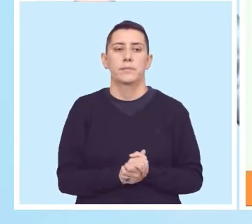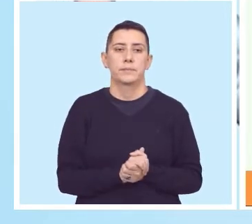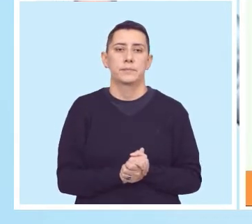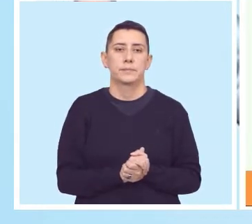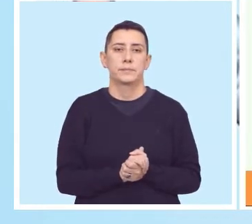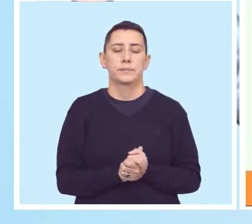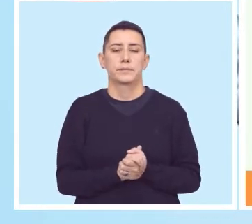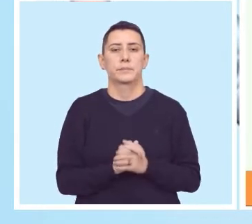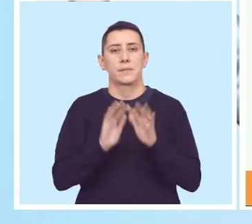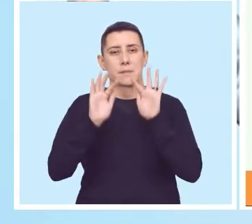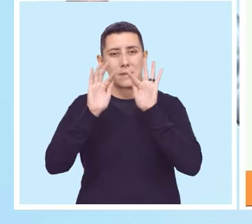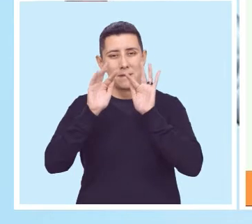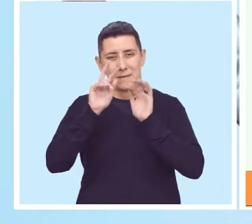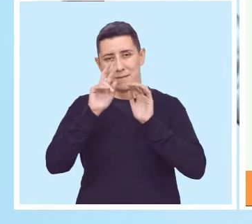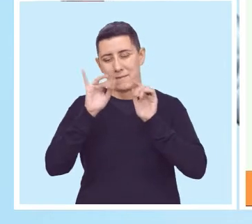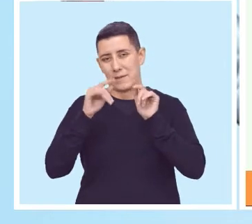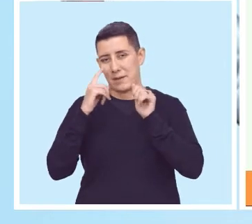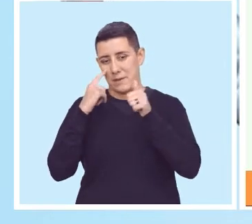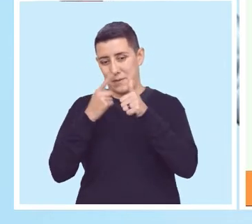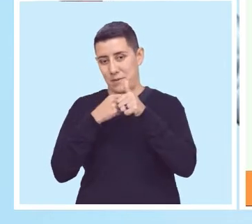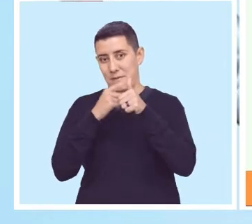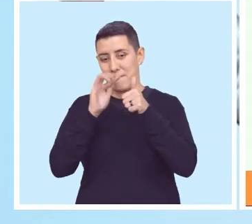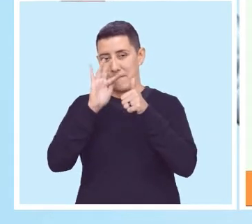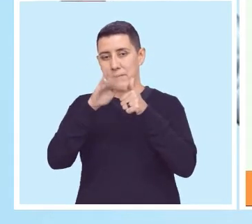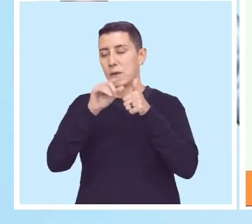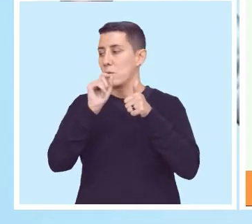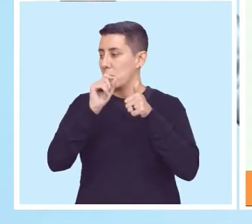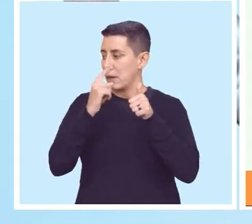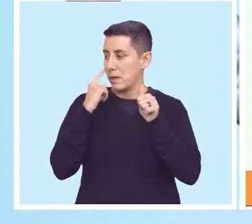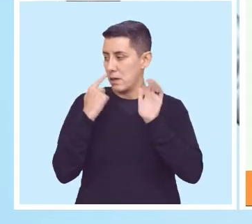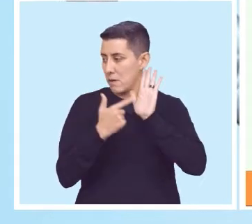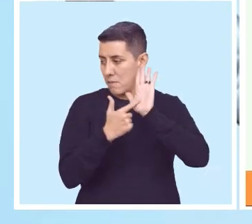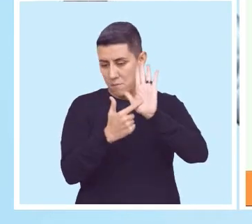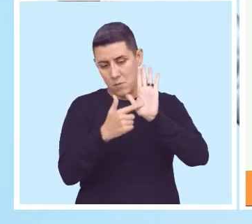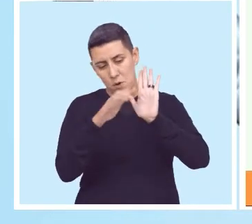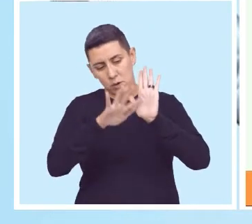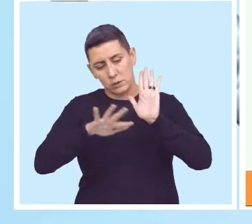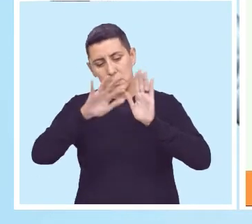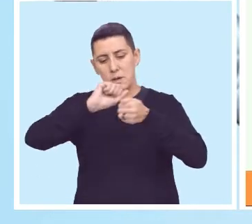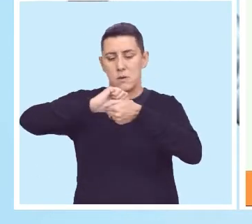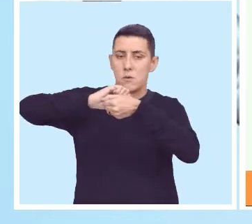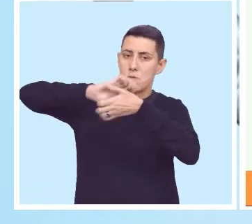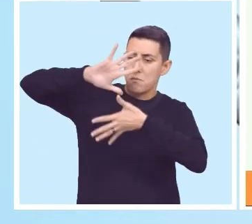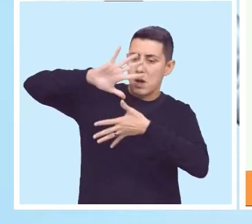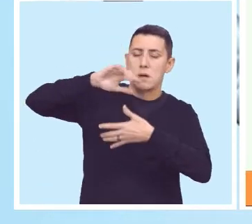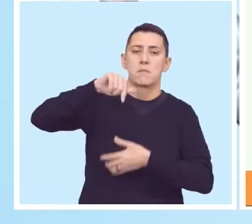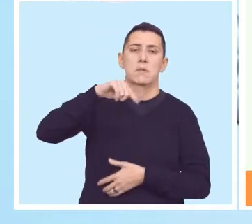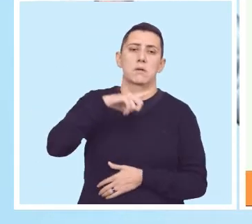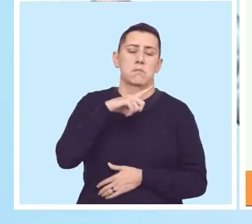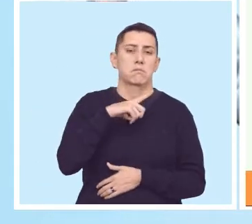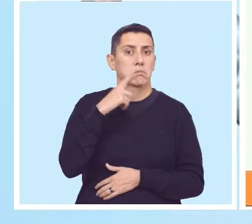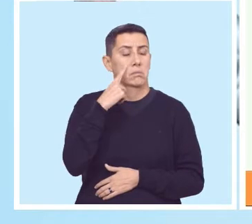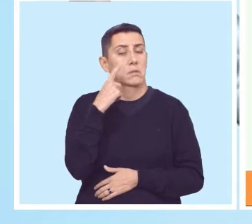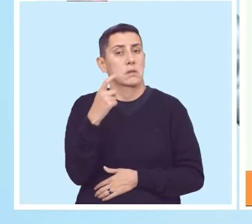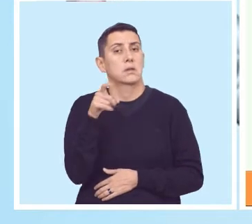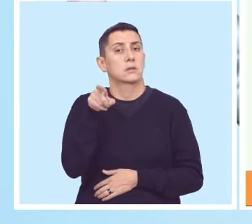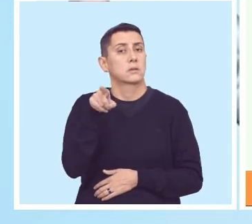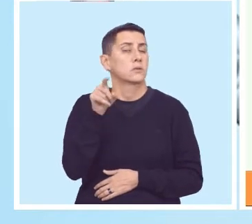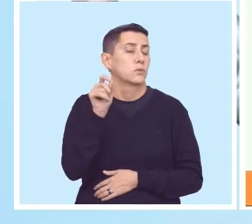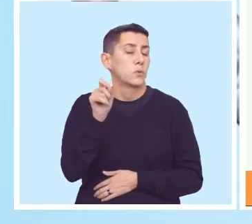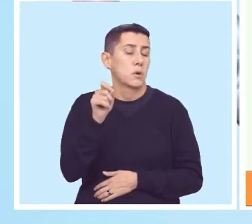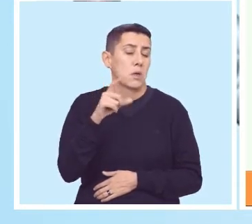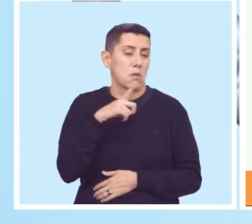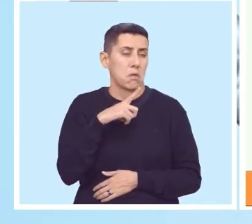eu queria mostrar esse outro mapa, que também ele é muito interessante, porque ele permite com